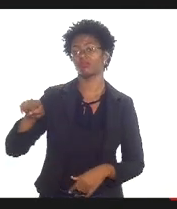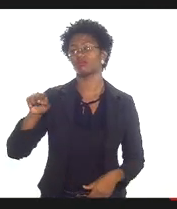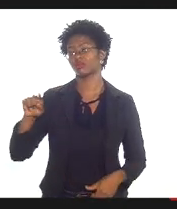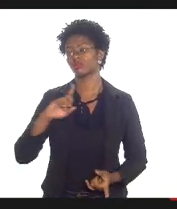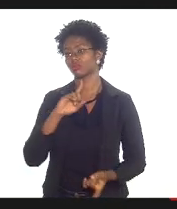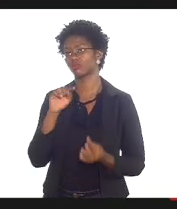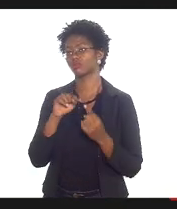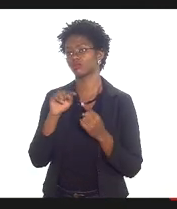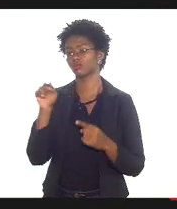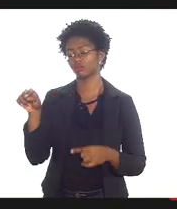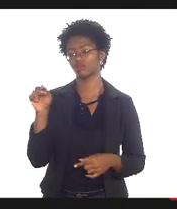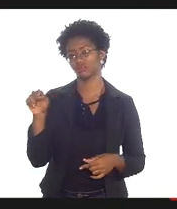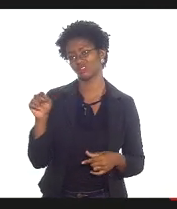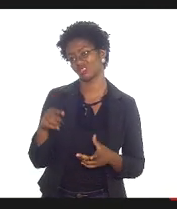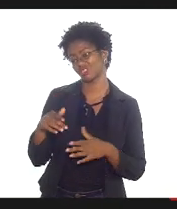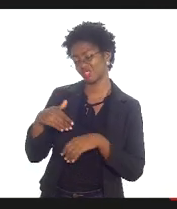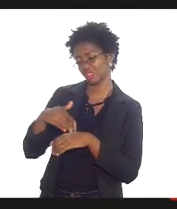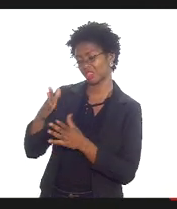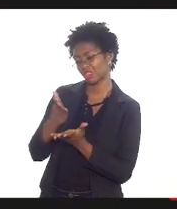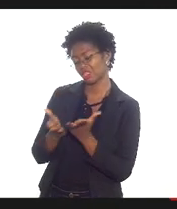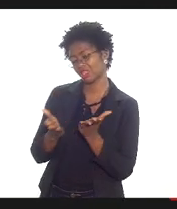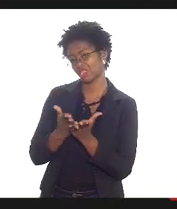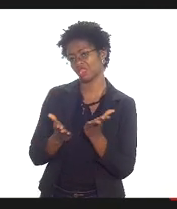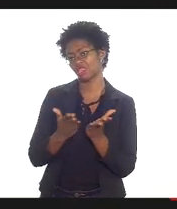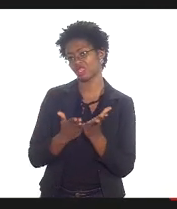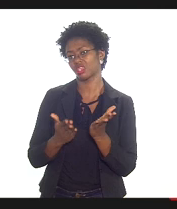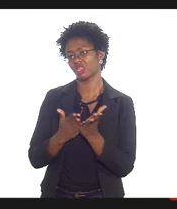ao excedente da cessão onerosa,